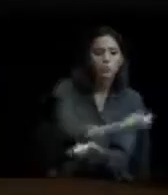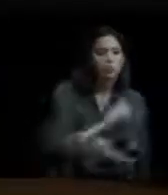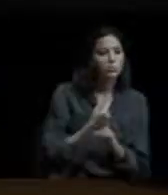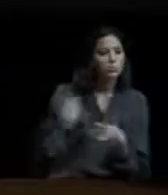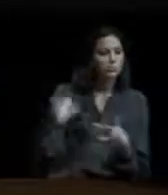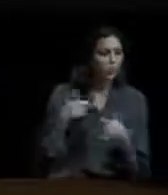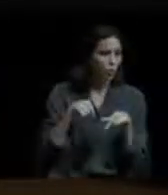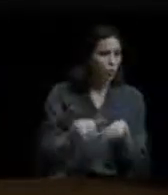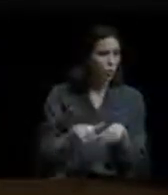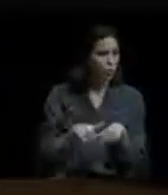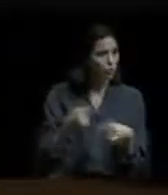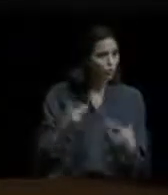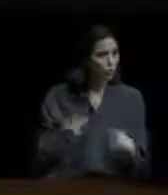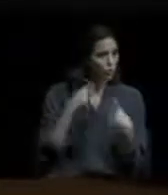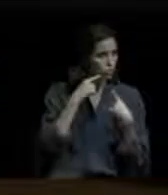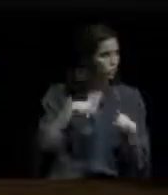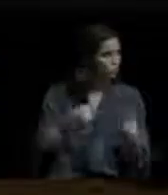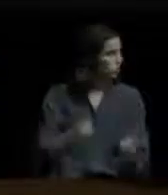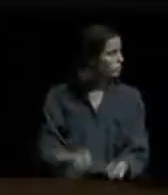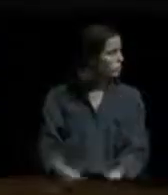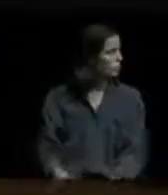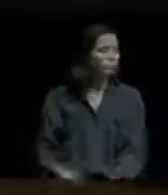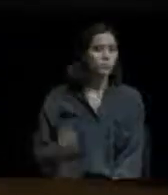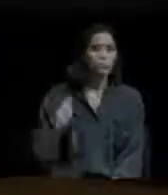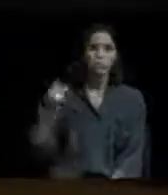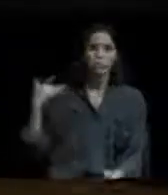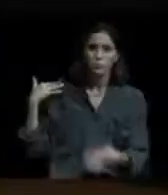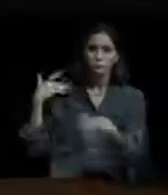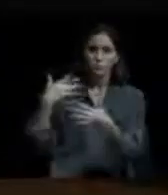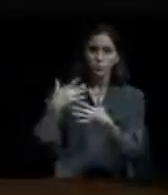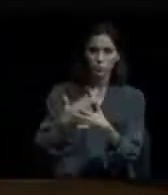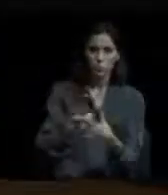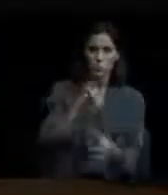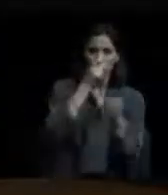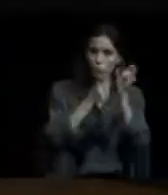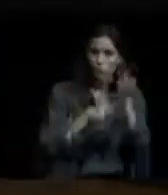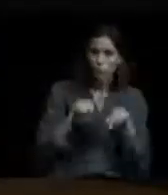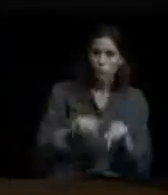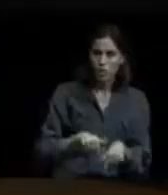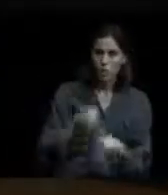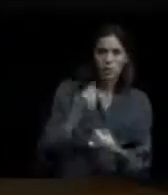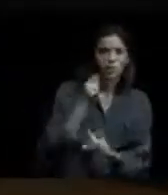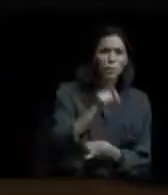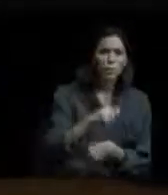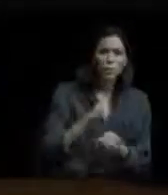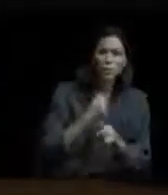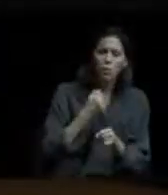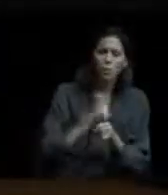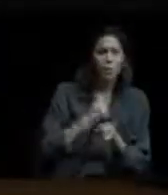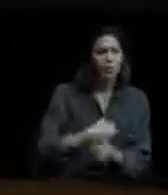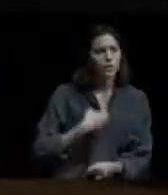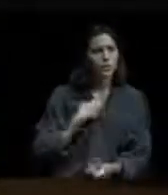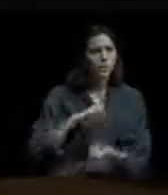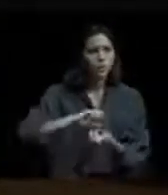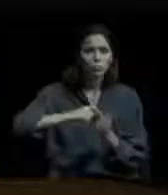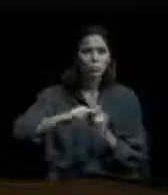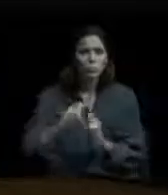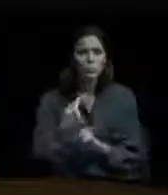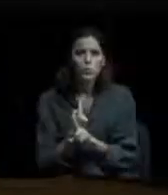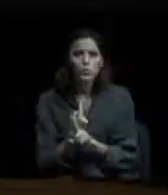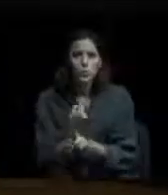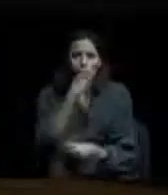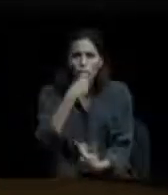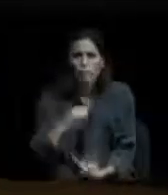juntar um outro grupo de agruras ou lacunas. Ao longo dos últimos anos, a população da cidade e os trabalhadores vinham sentindo as consequências de políticas